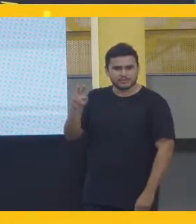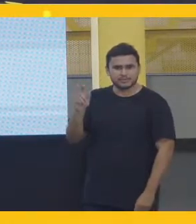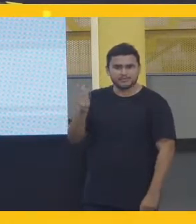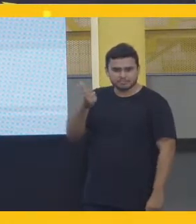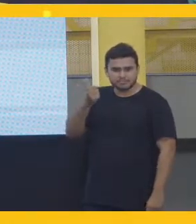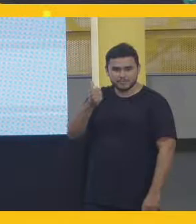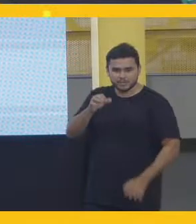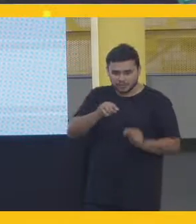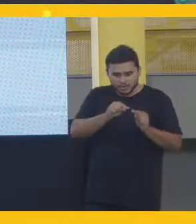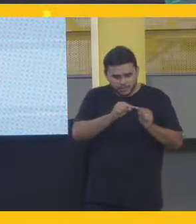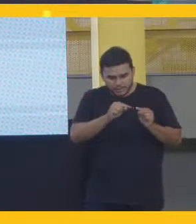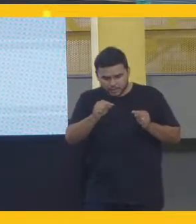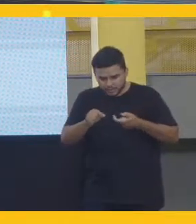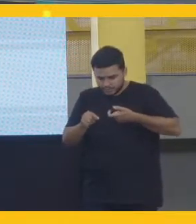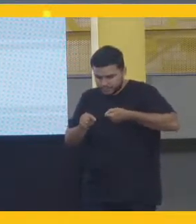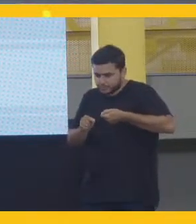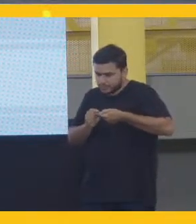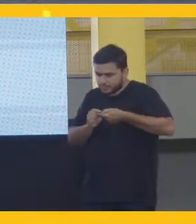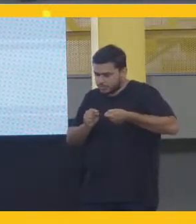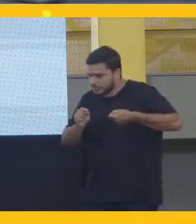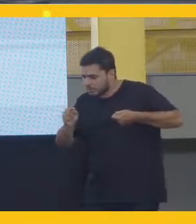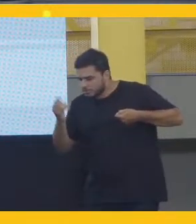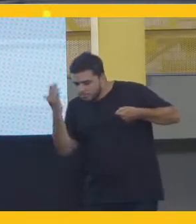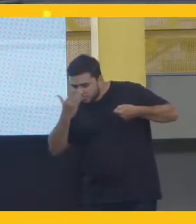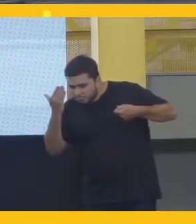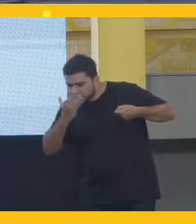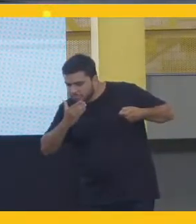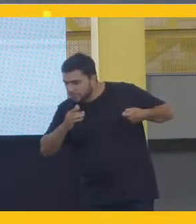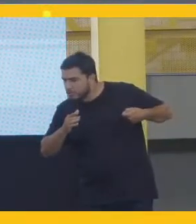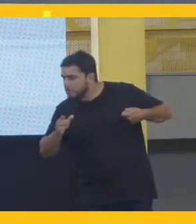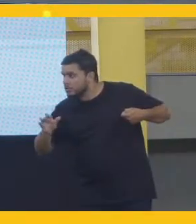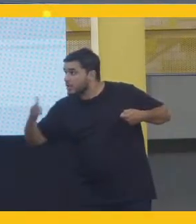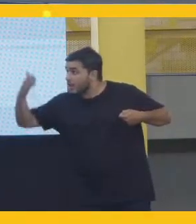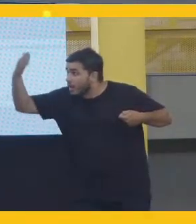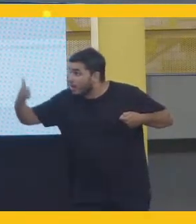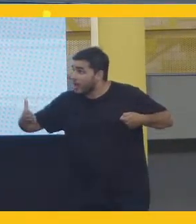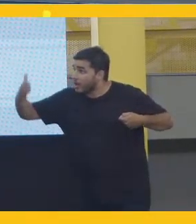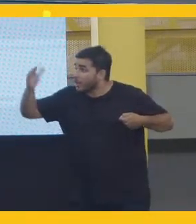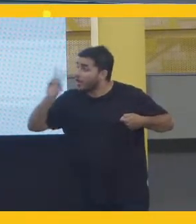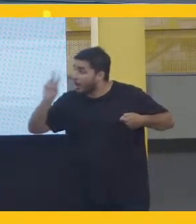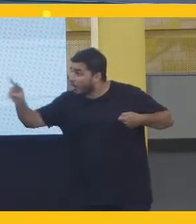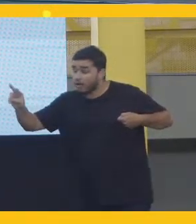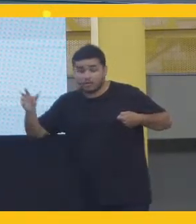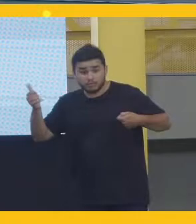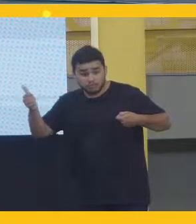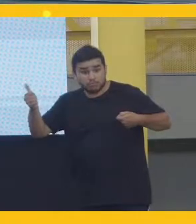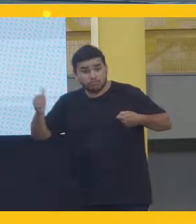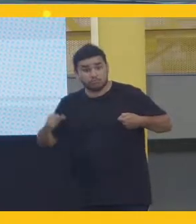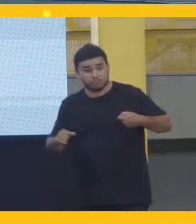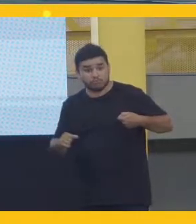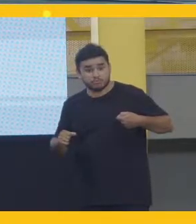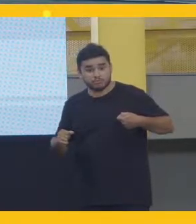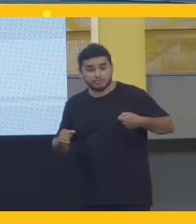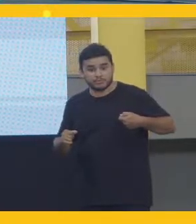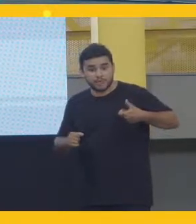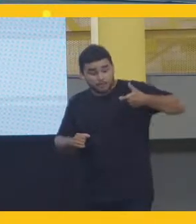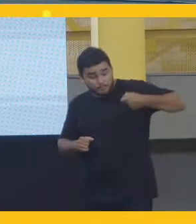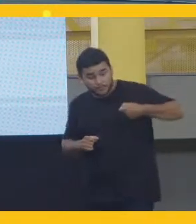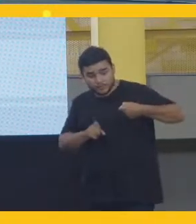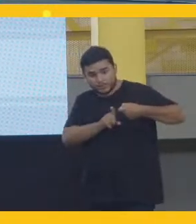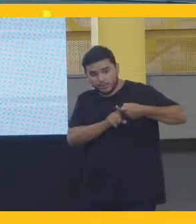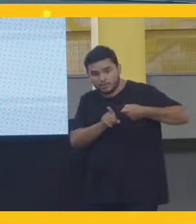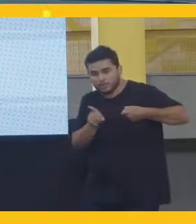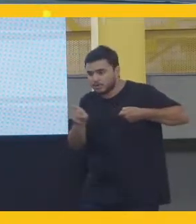caminho para que você consiga enxergar, você só vai ver a parede. Por que que você só vai ver aquilo lá na parede? Porque a luz vai chegar na